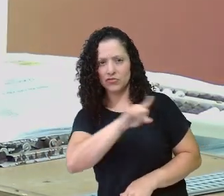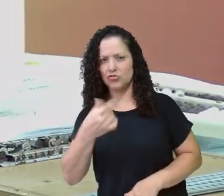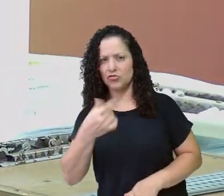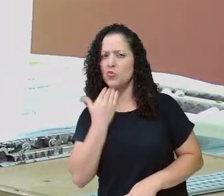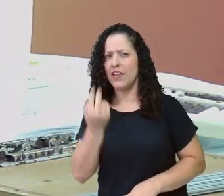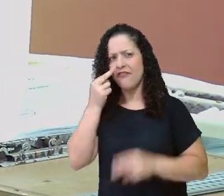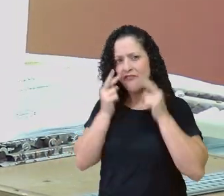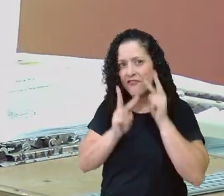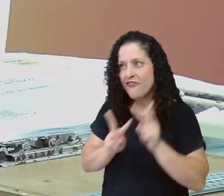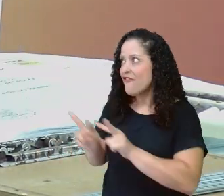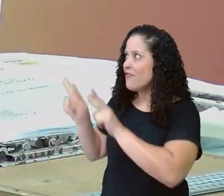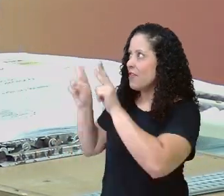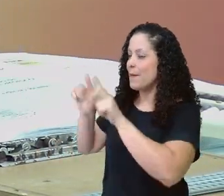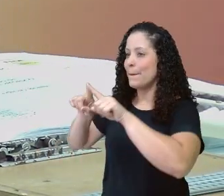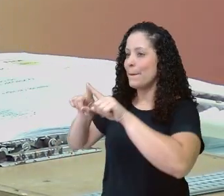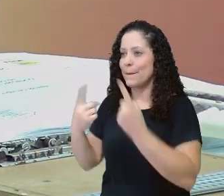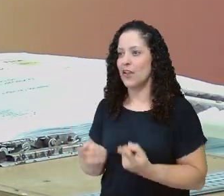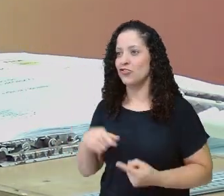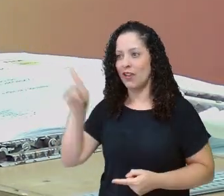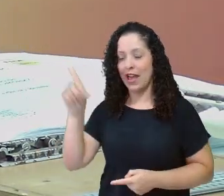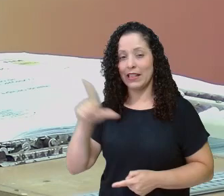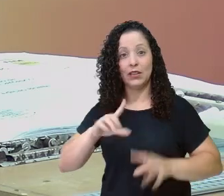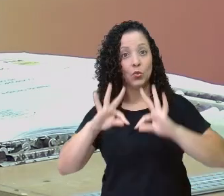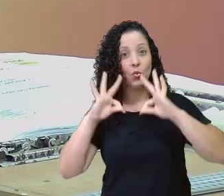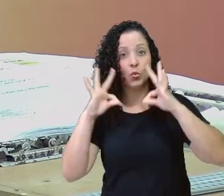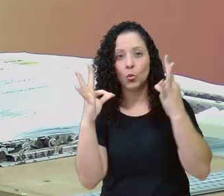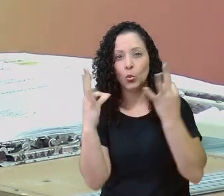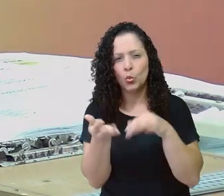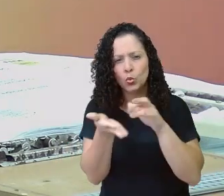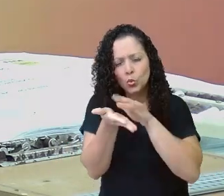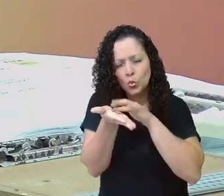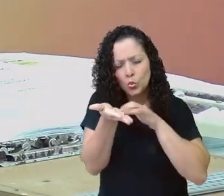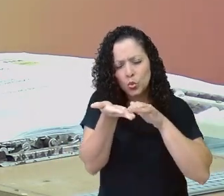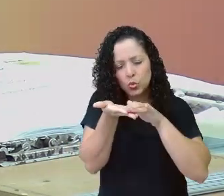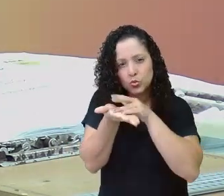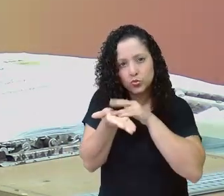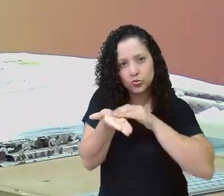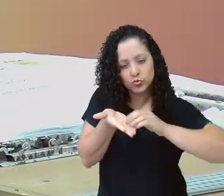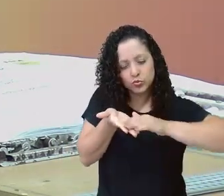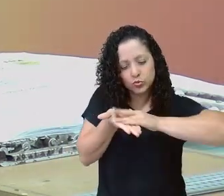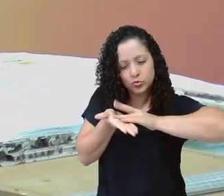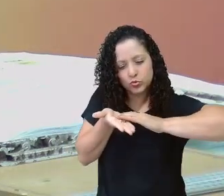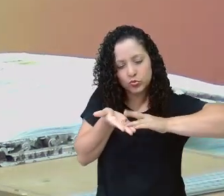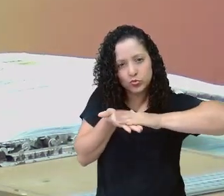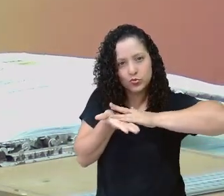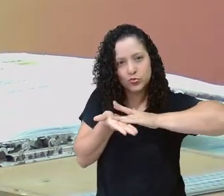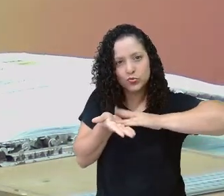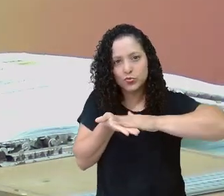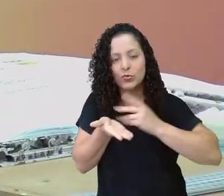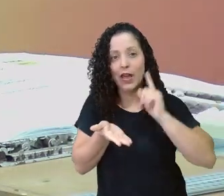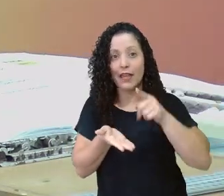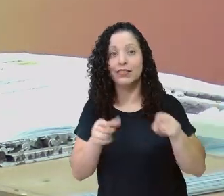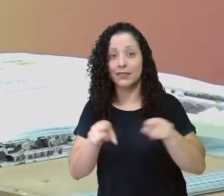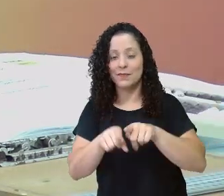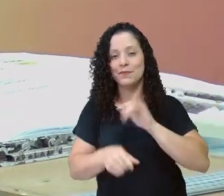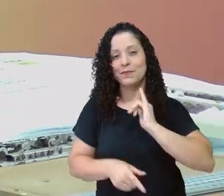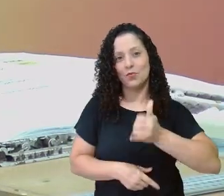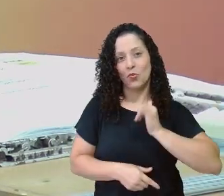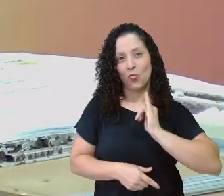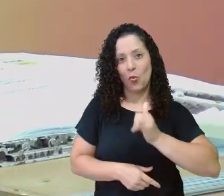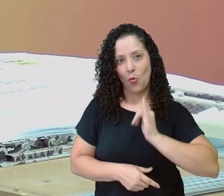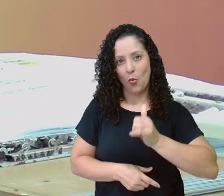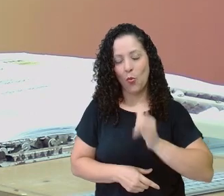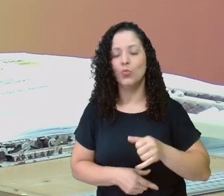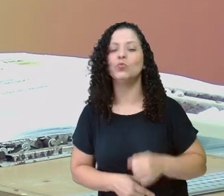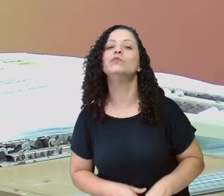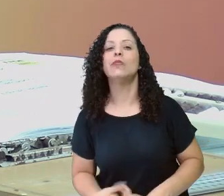abrir aqui para vocês verem como a escrita está toda em braille. Então, é um conto de Sérgio Sá para os estudantes